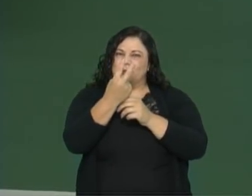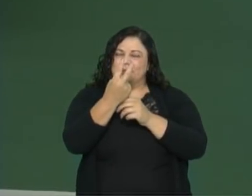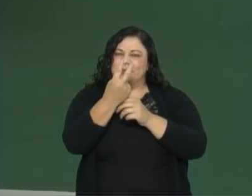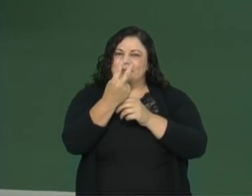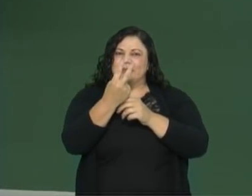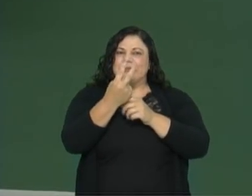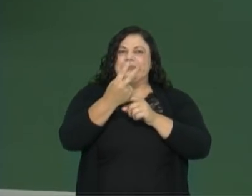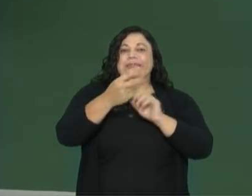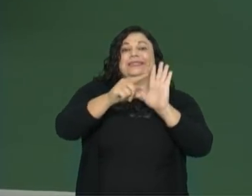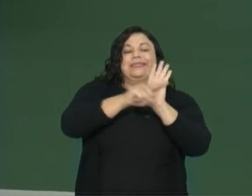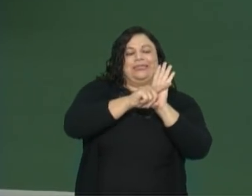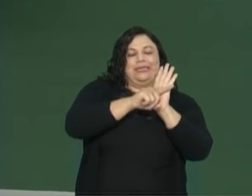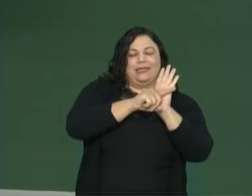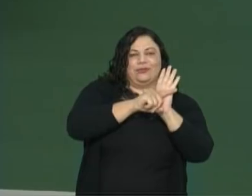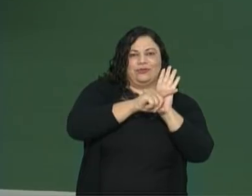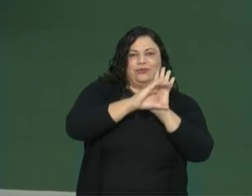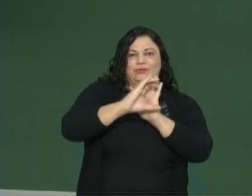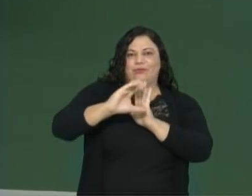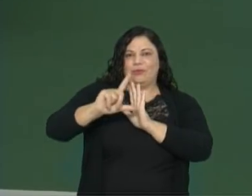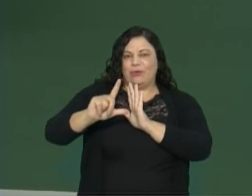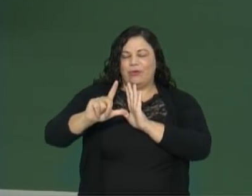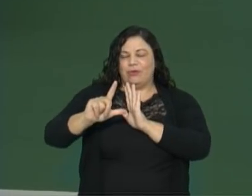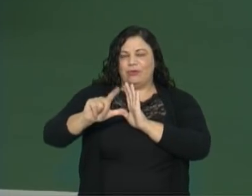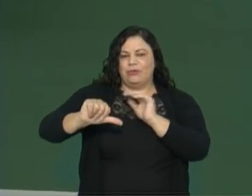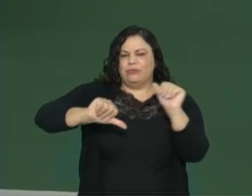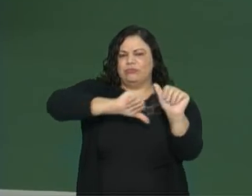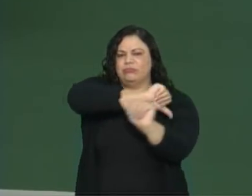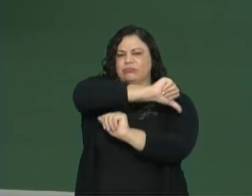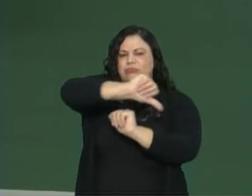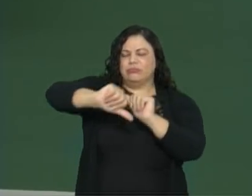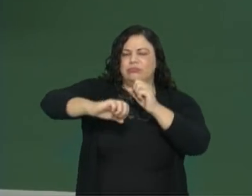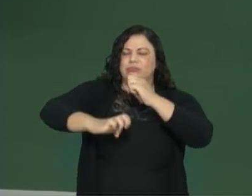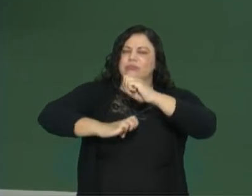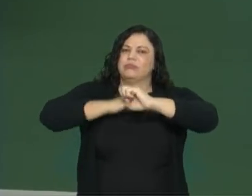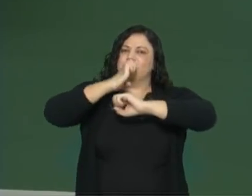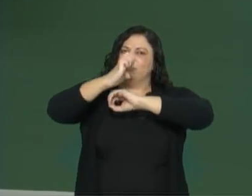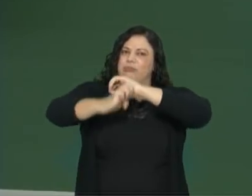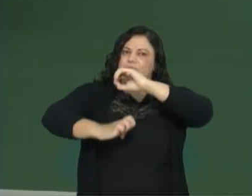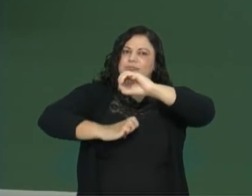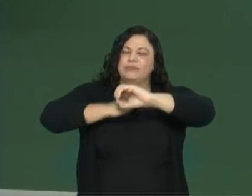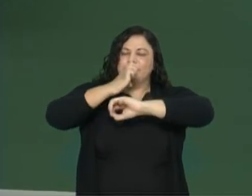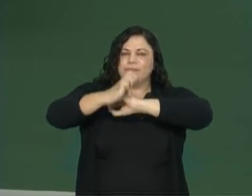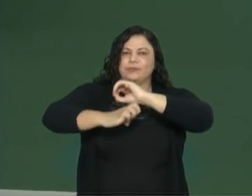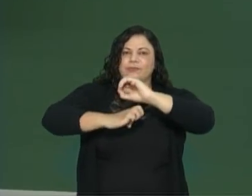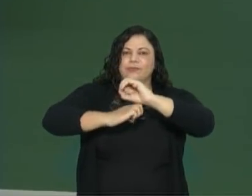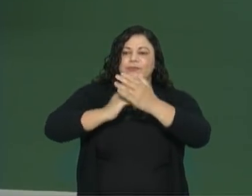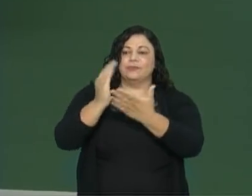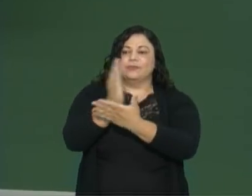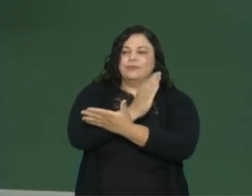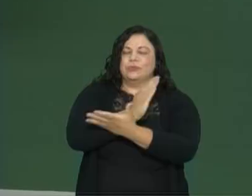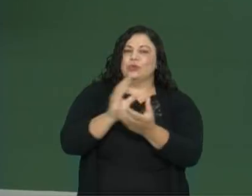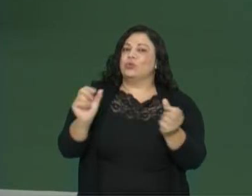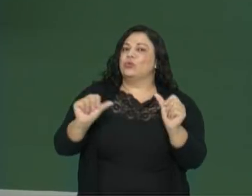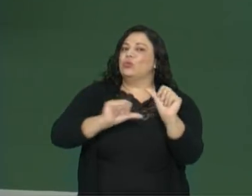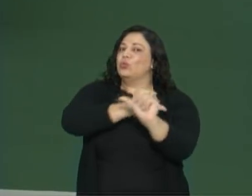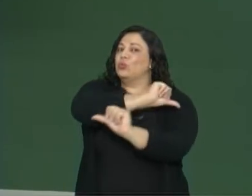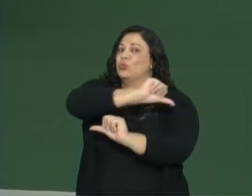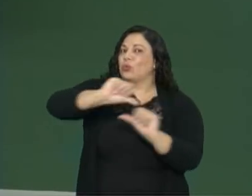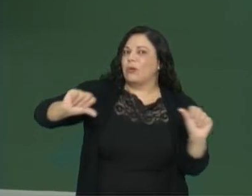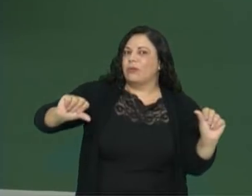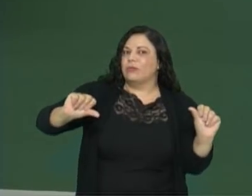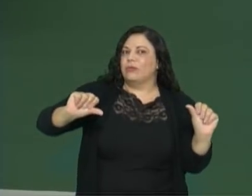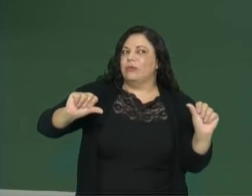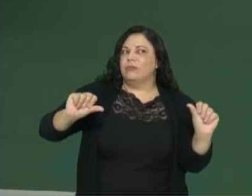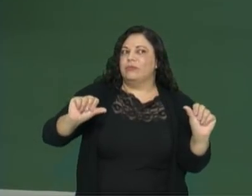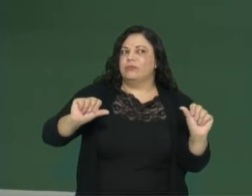cloro trocam elétrons, onde o magnésio doa seus elétrons para o cloro, formando a substância cloreto de